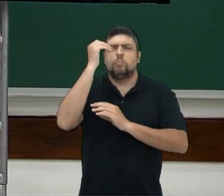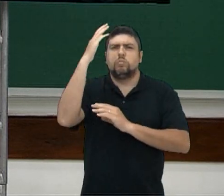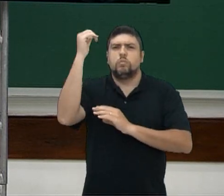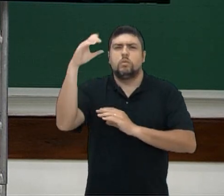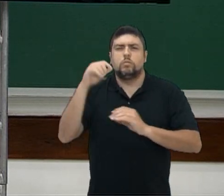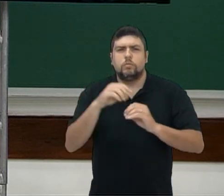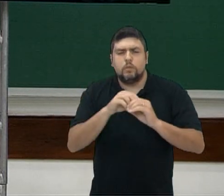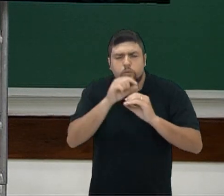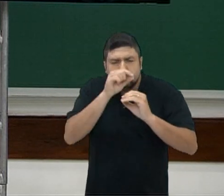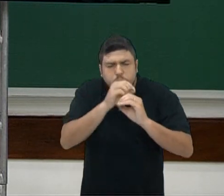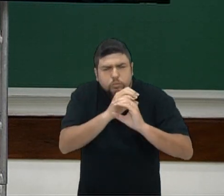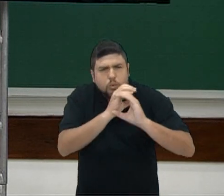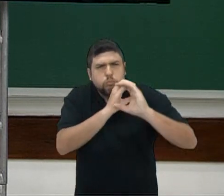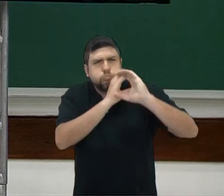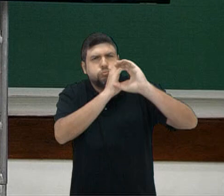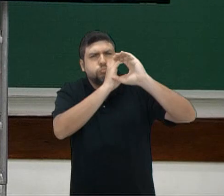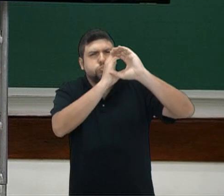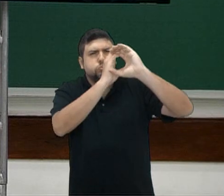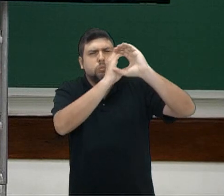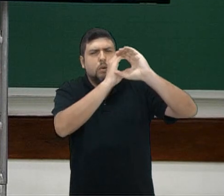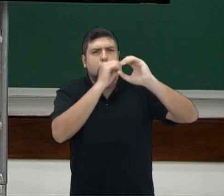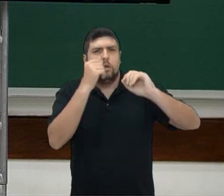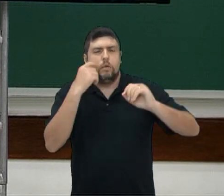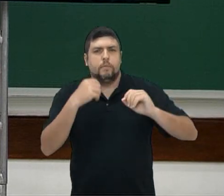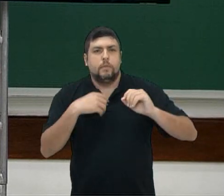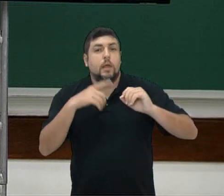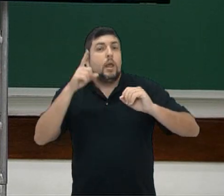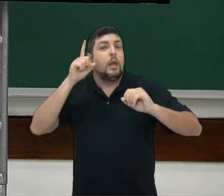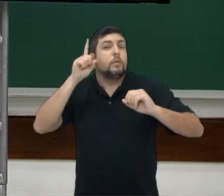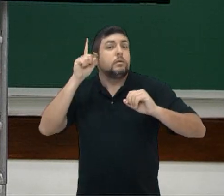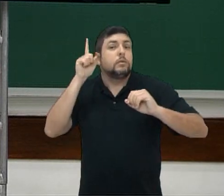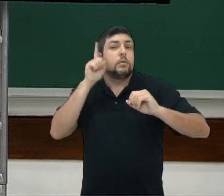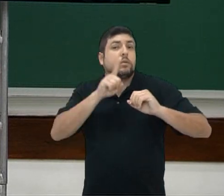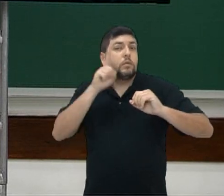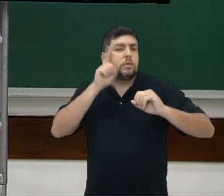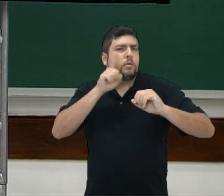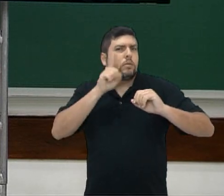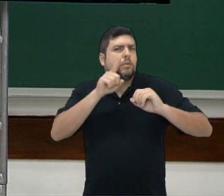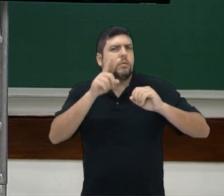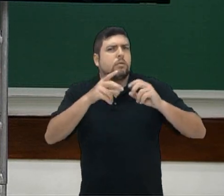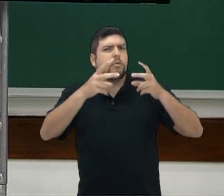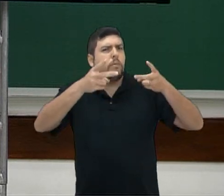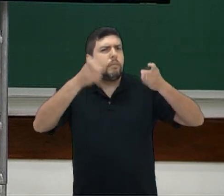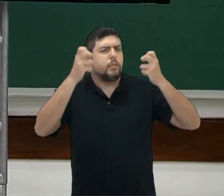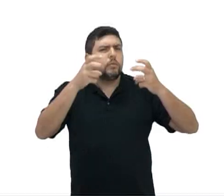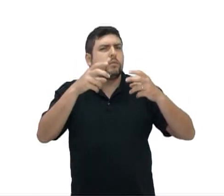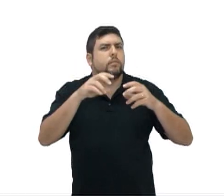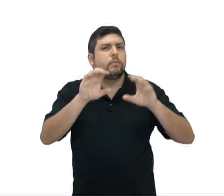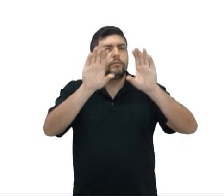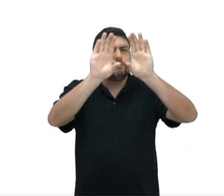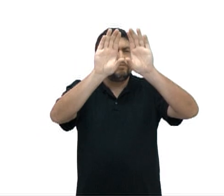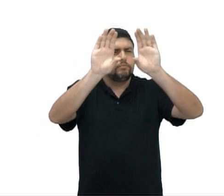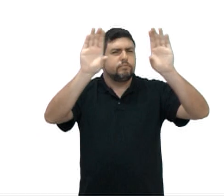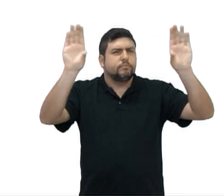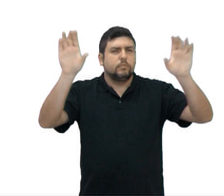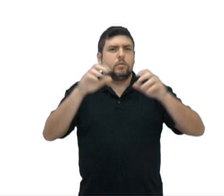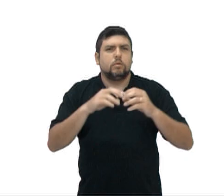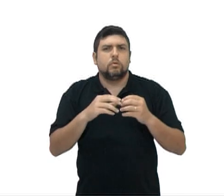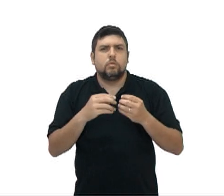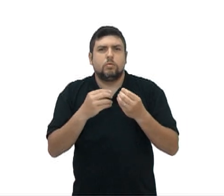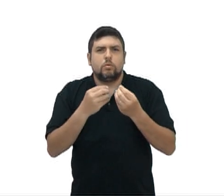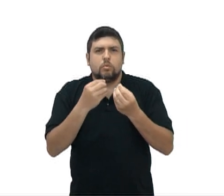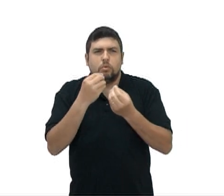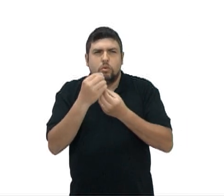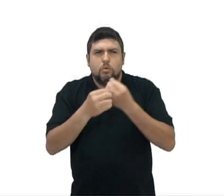Monte Palomar, nos Estados Unidos, ele conseguiu perceber uma grande situação. Nessa situação que ele conseguiu